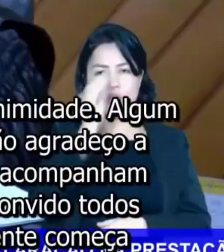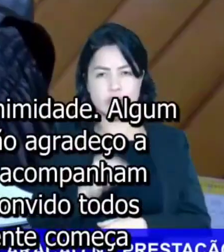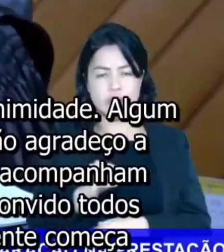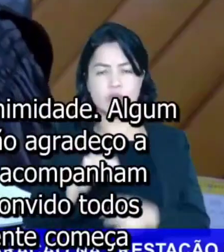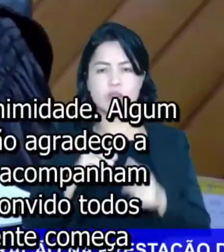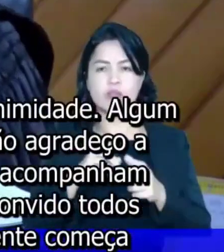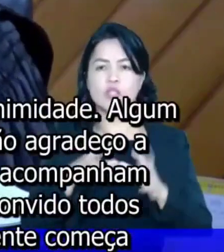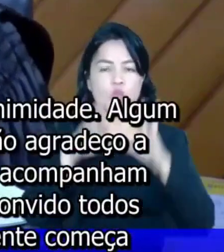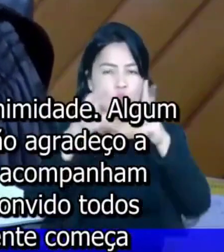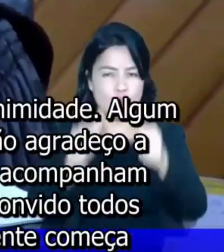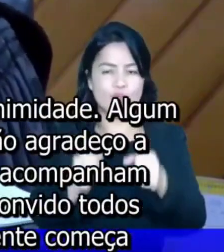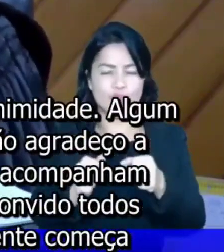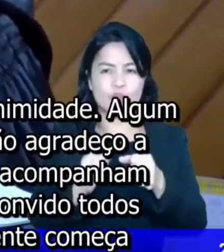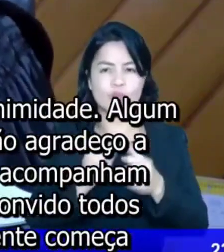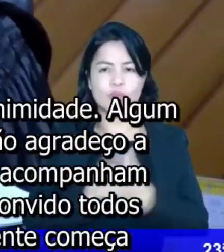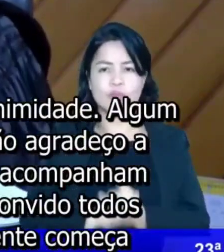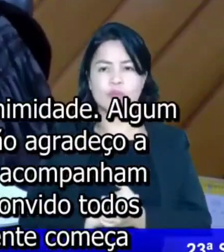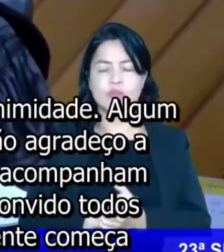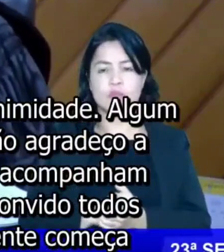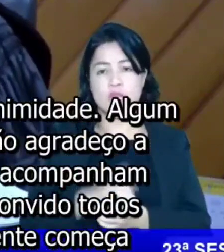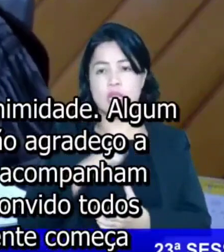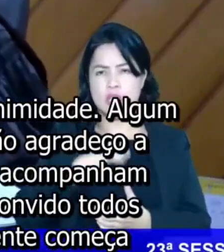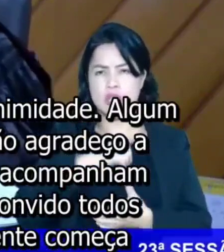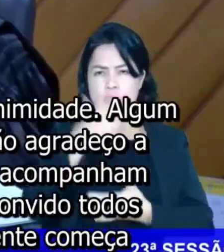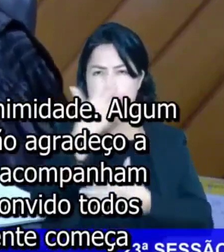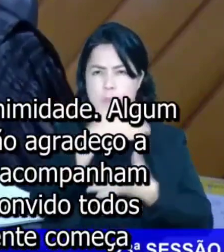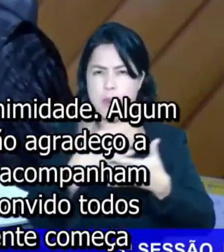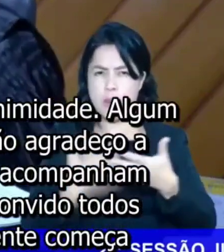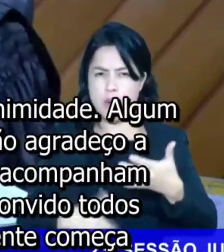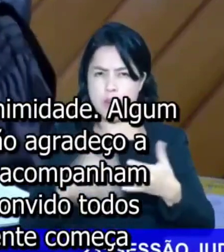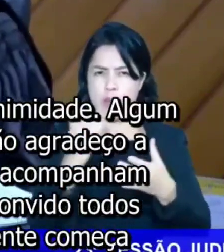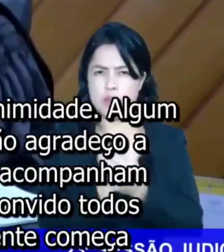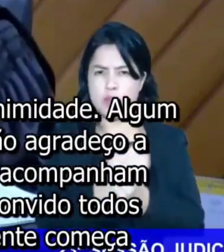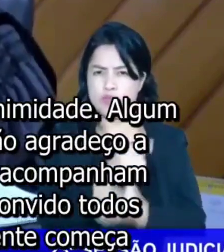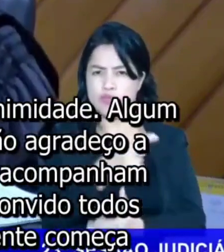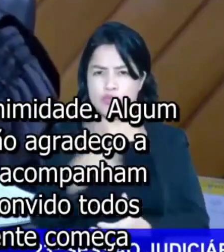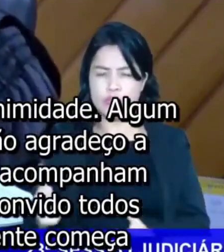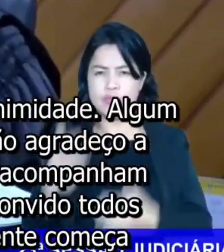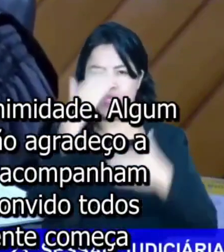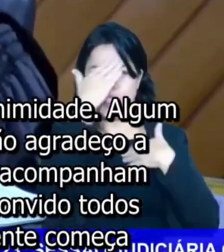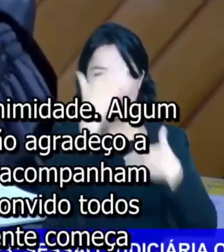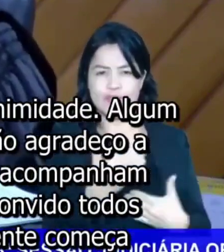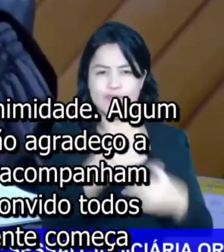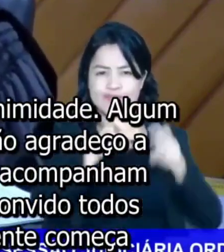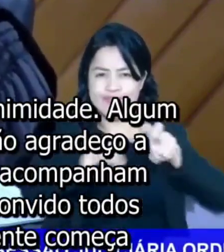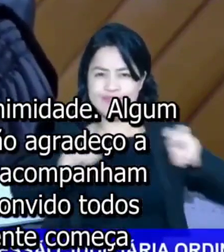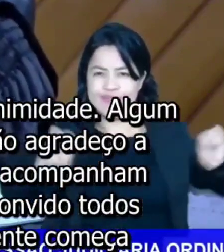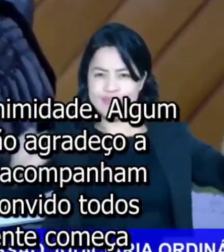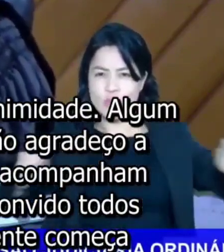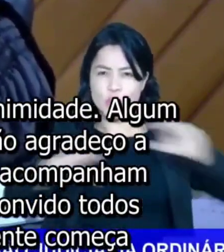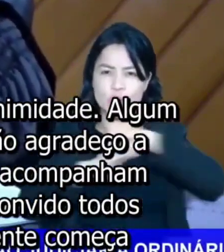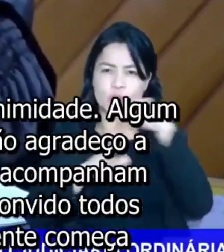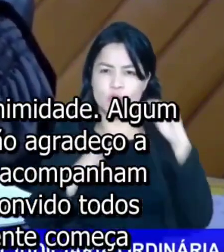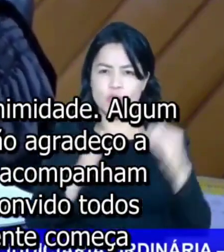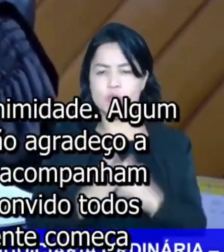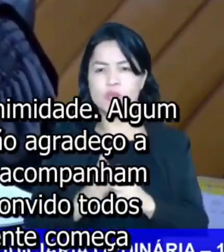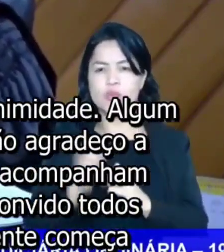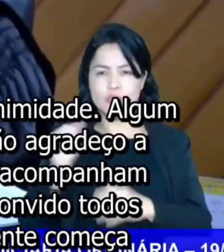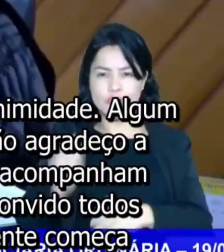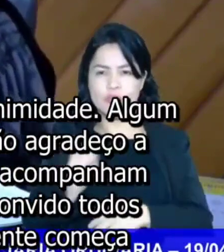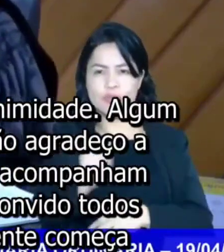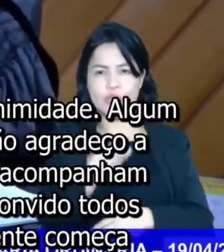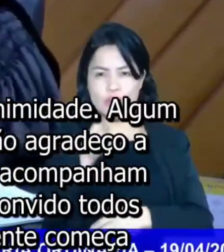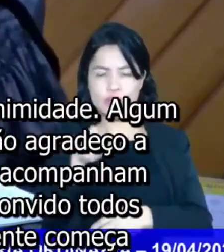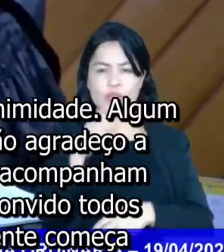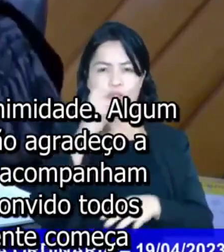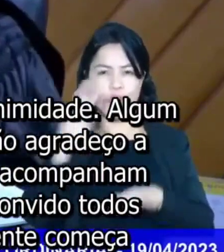Lages. Há algum outro processo em mesa? Senhores pares, não? Então, agradeço a presença de todos presencialmente, vocês